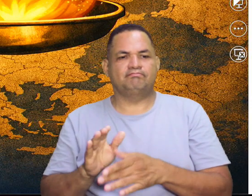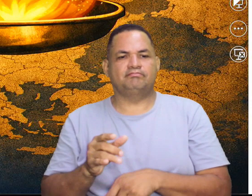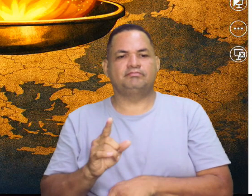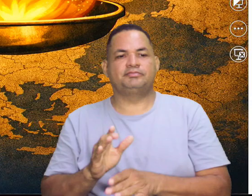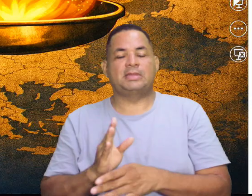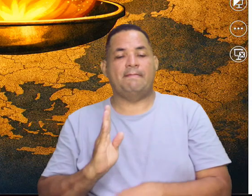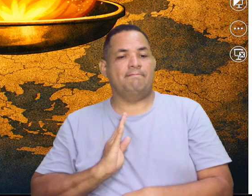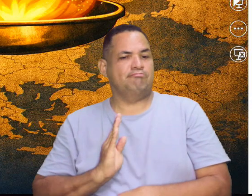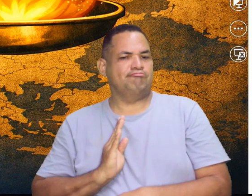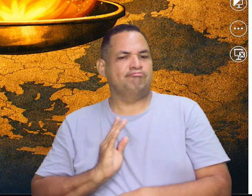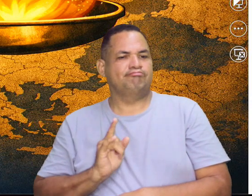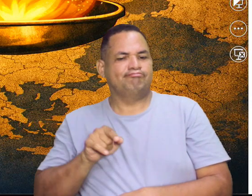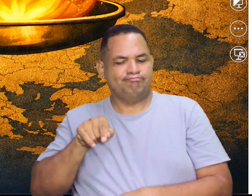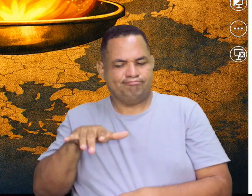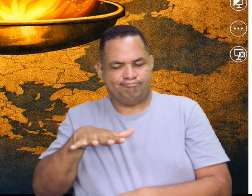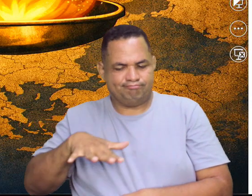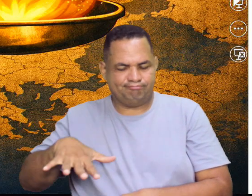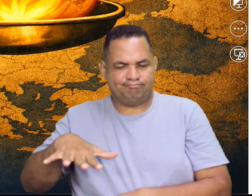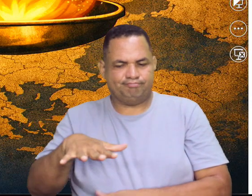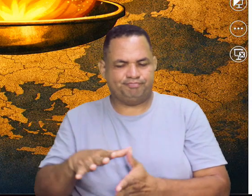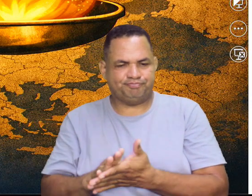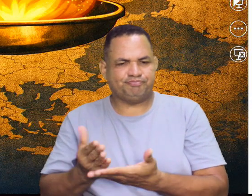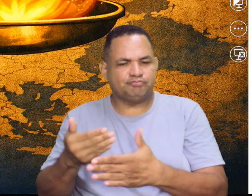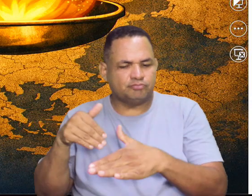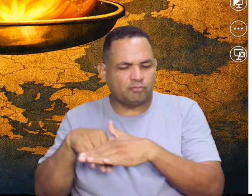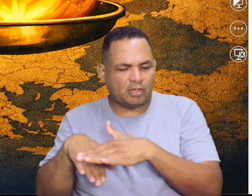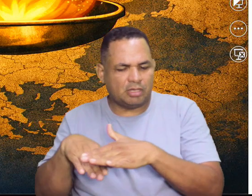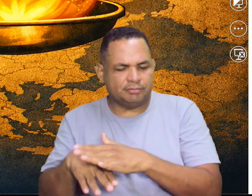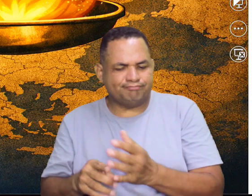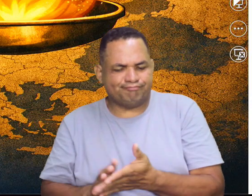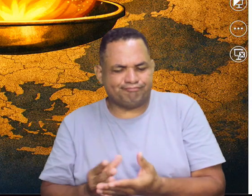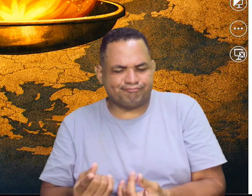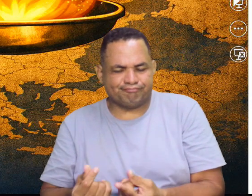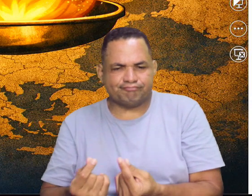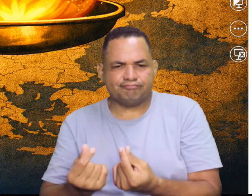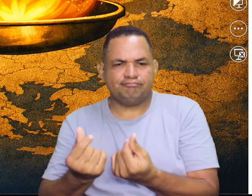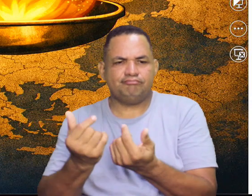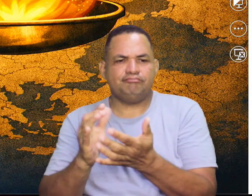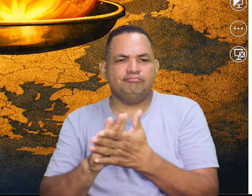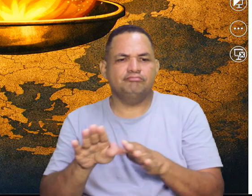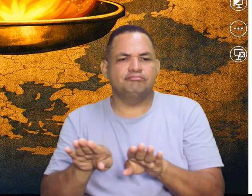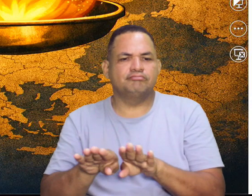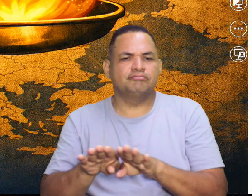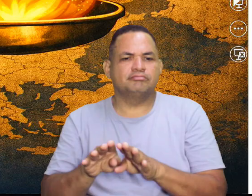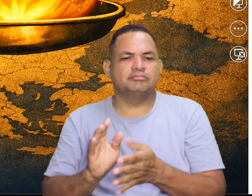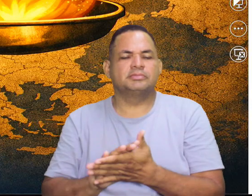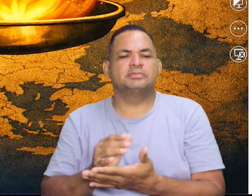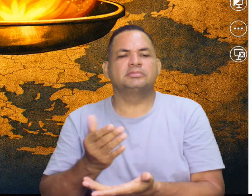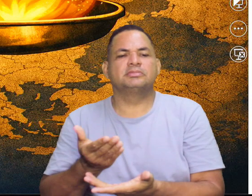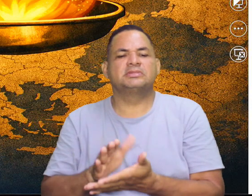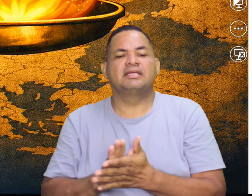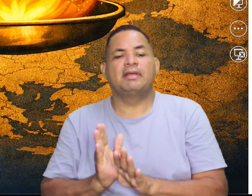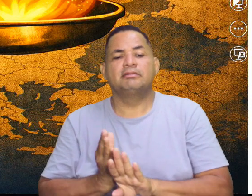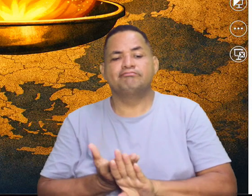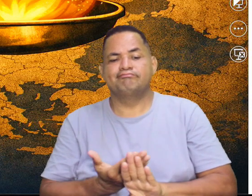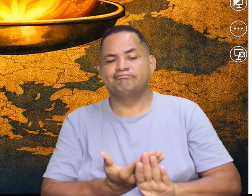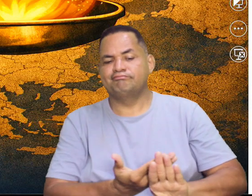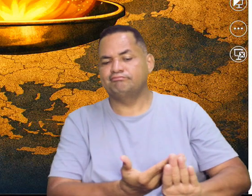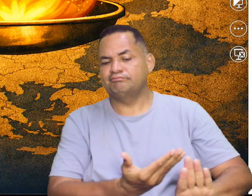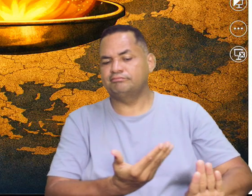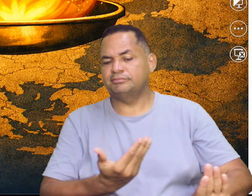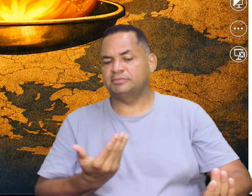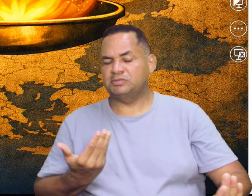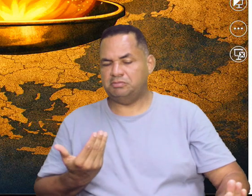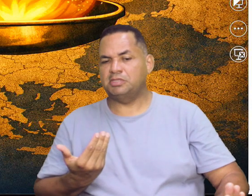embora a burguesia acumulasse muita riqueza, essa classe aqui vai permanecer excluída dos